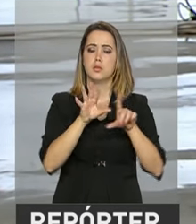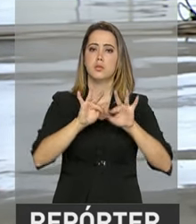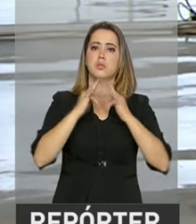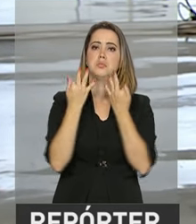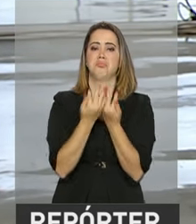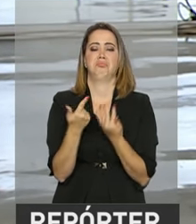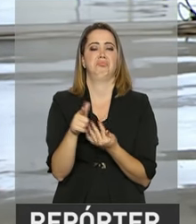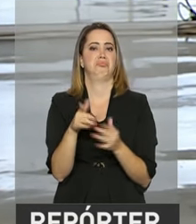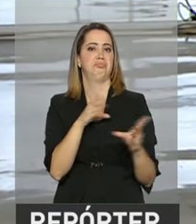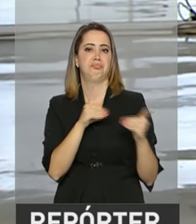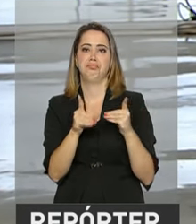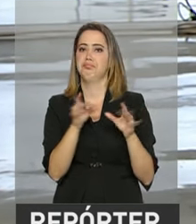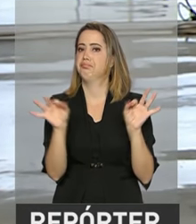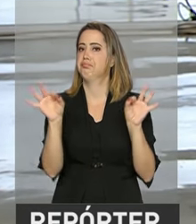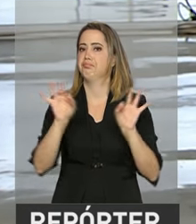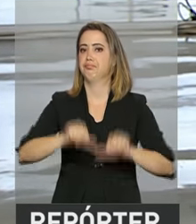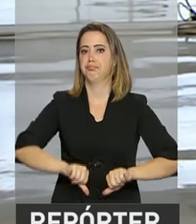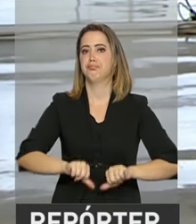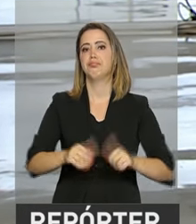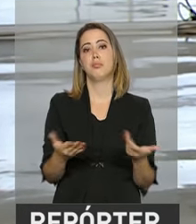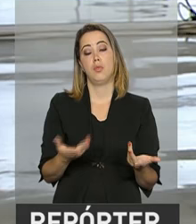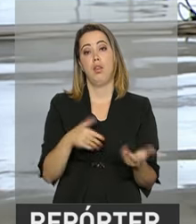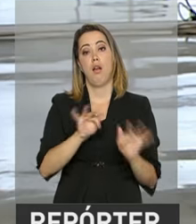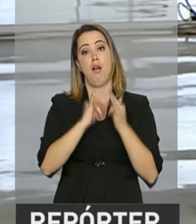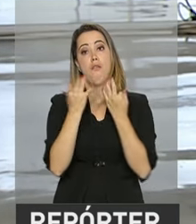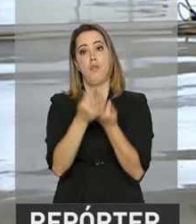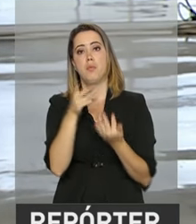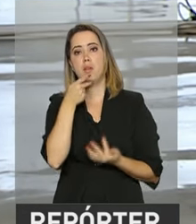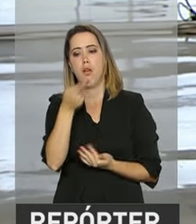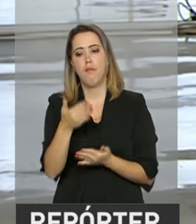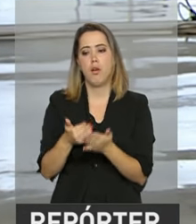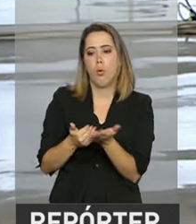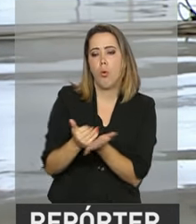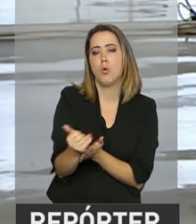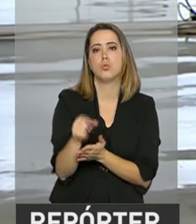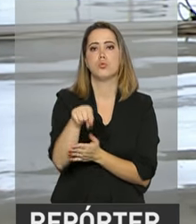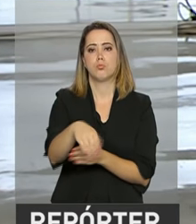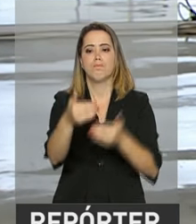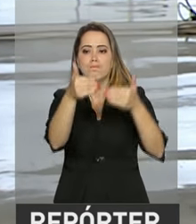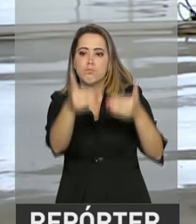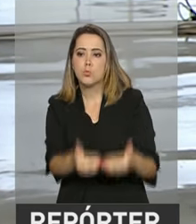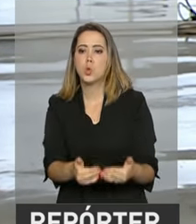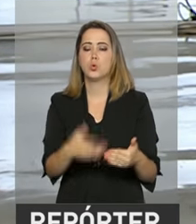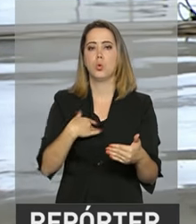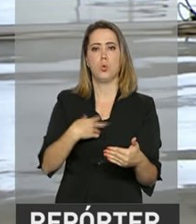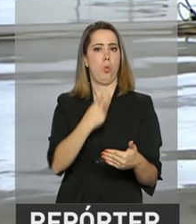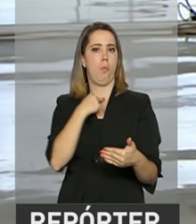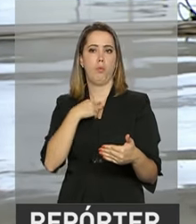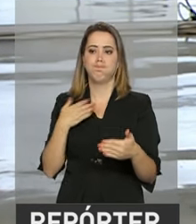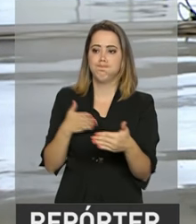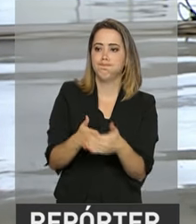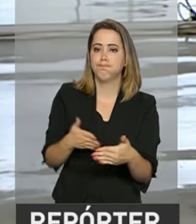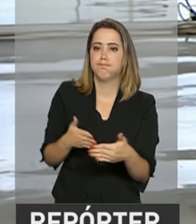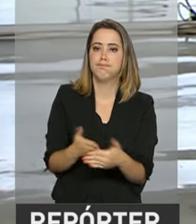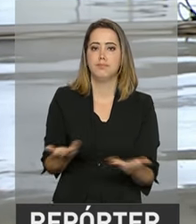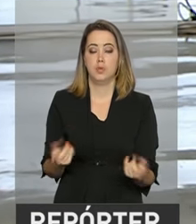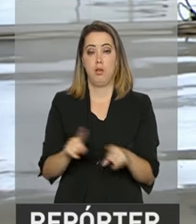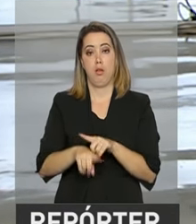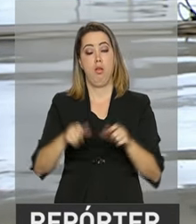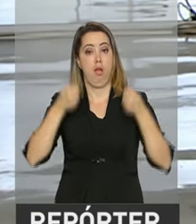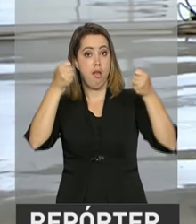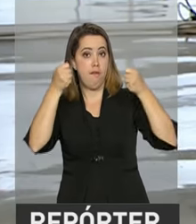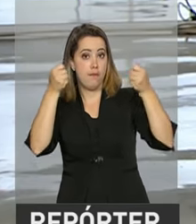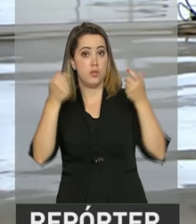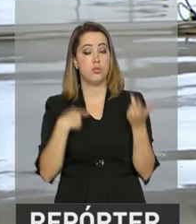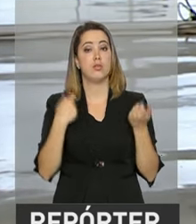um resultado positivo. Os familiares dizem que vão continuar em frente aos batalhões até que as reivindicações